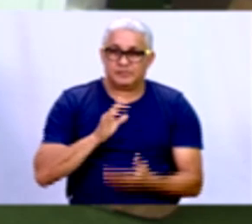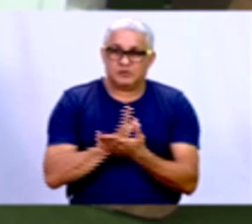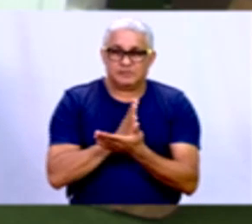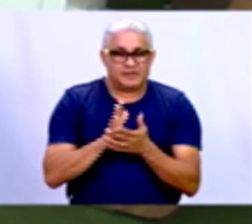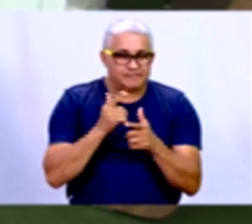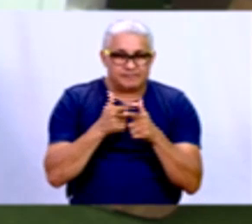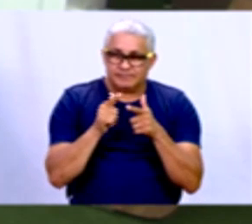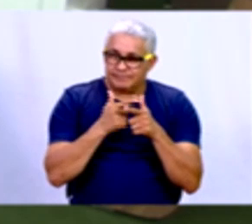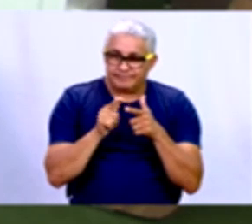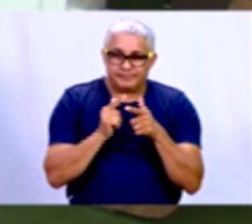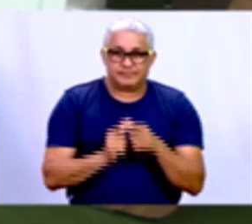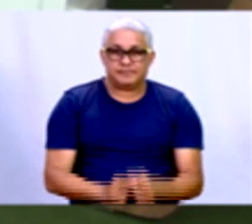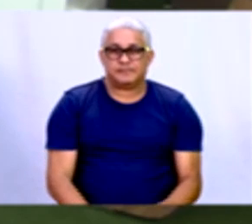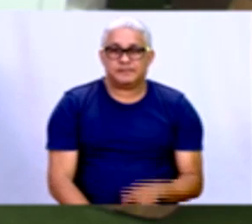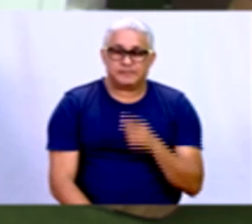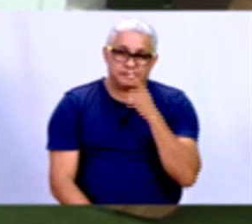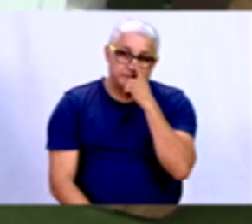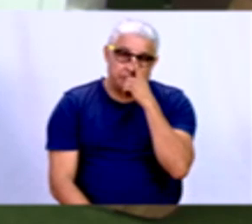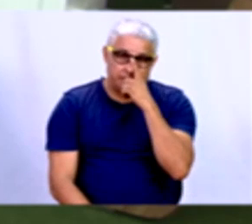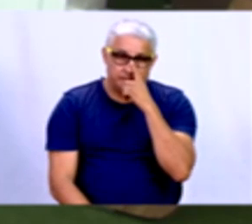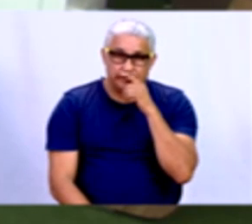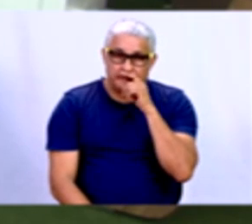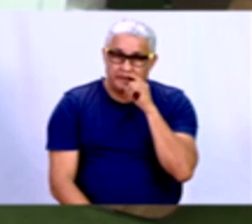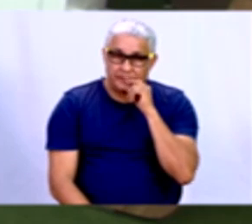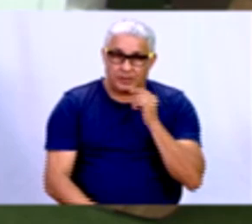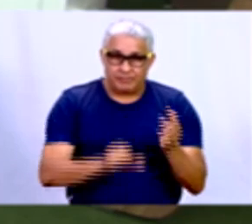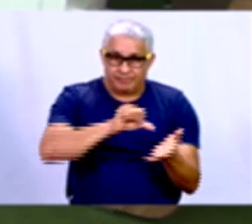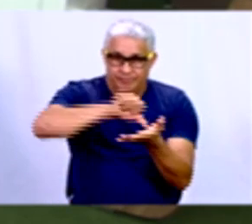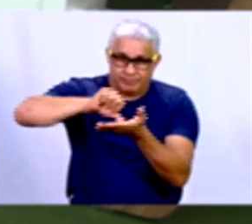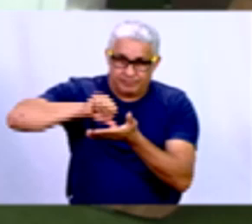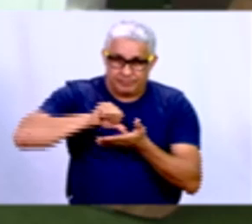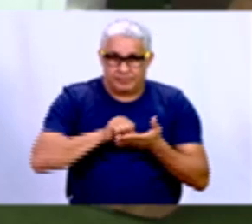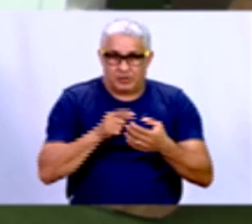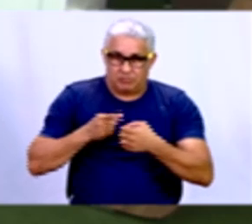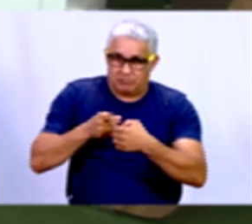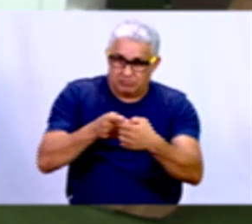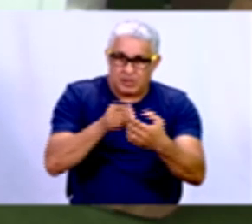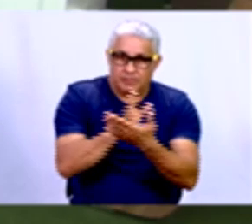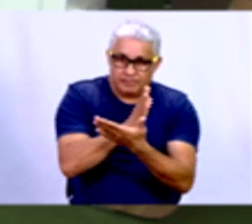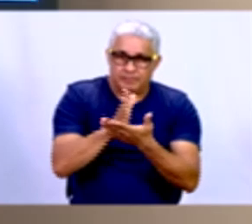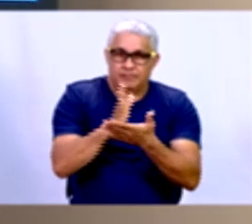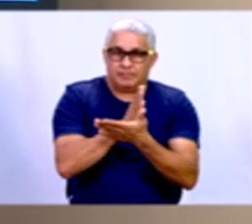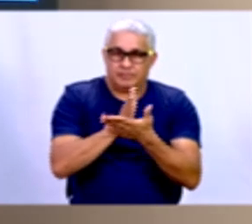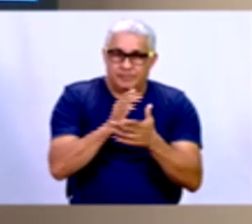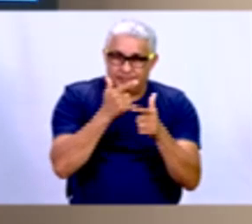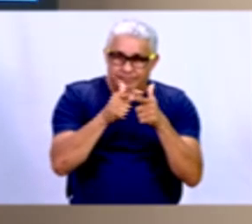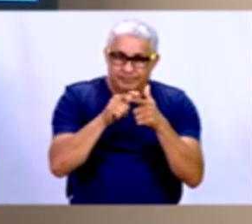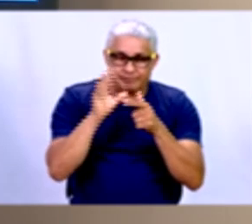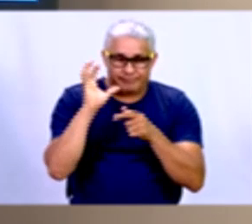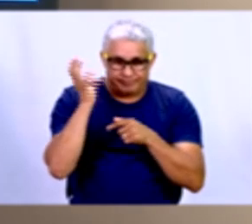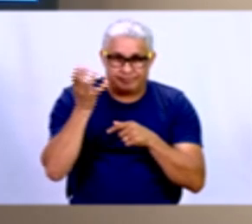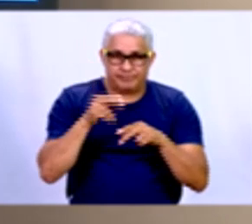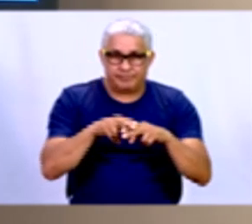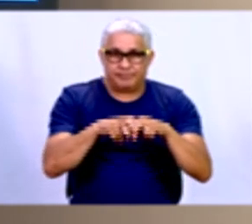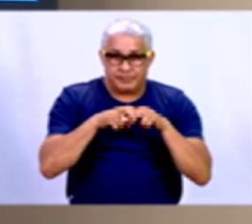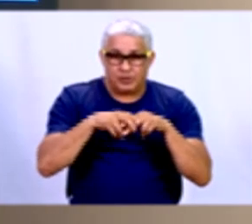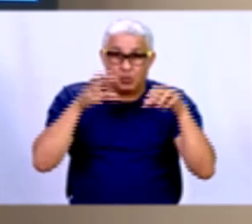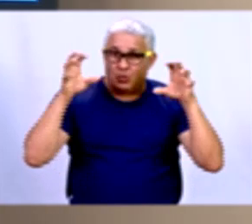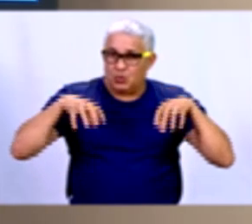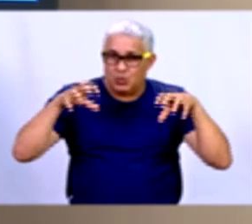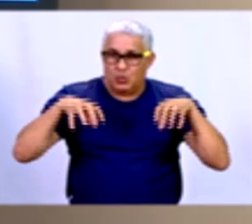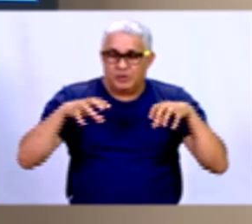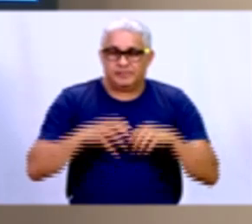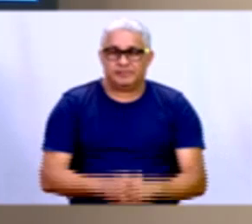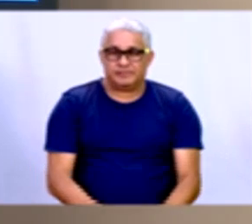probleminhas com relação aos polos, né? Que o sinal está dando problema por conta das chuvas que estão